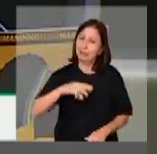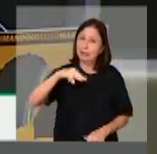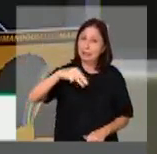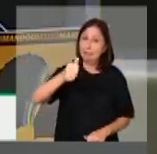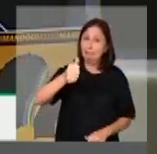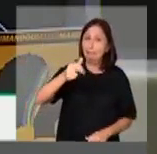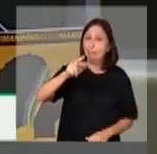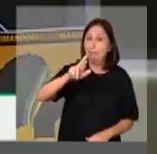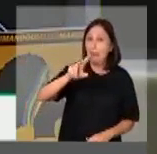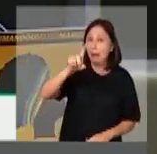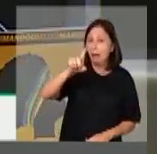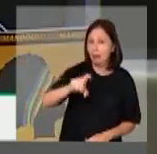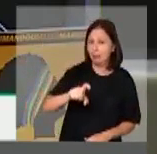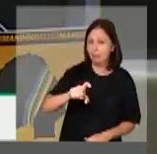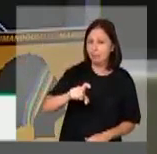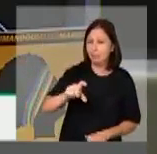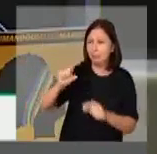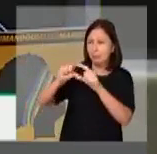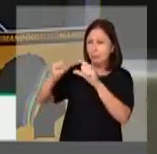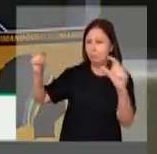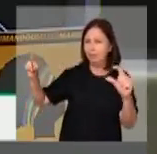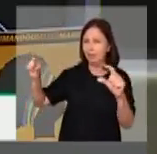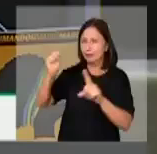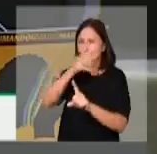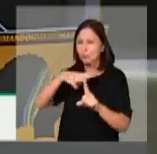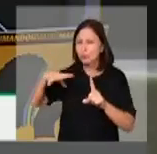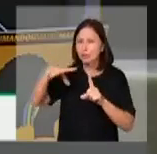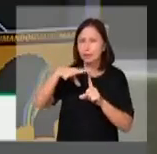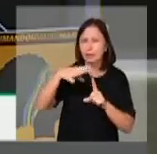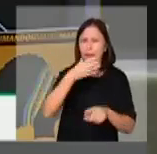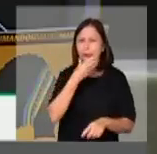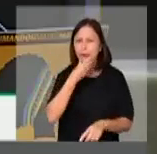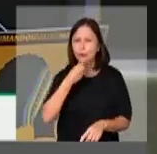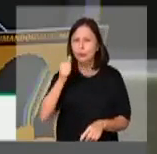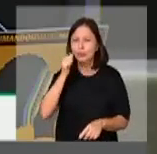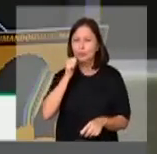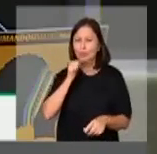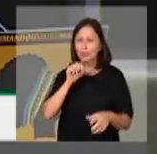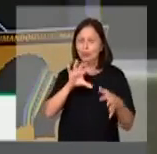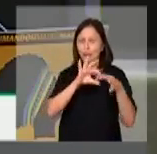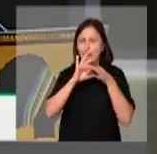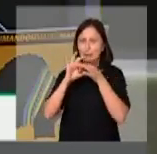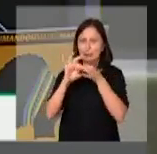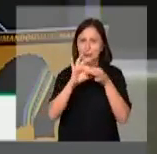Marx, a sociedade de homens e mulheres livremente associados.